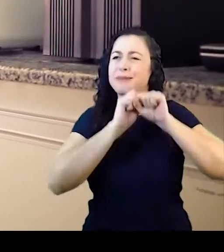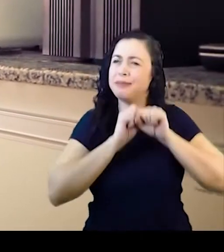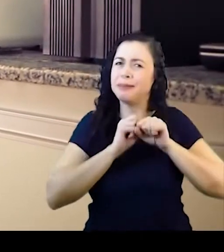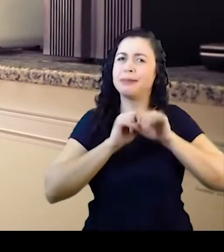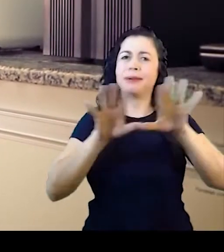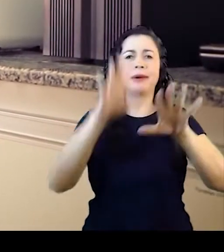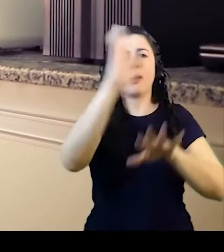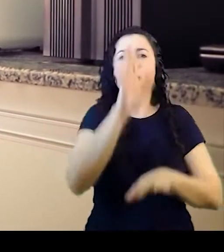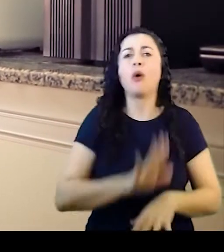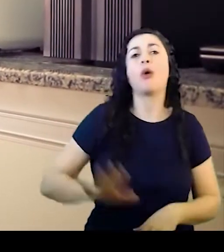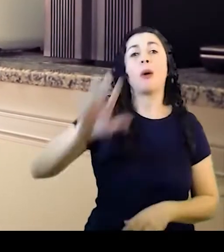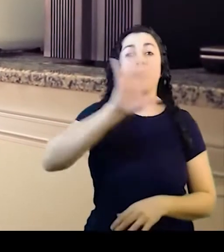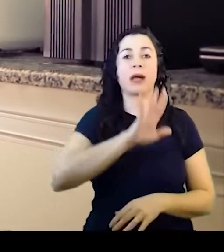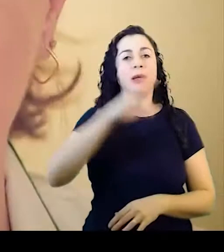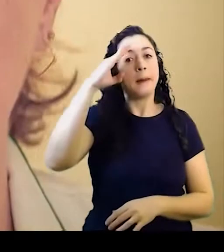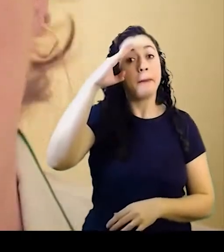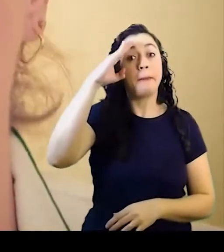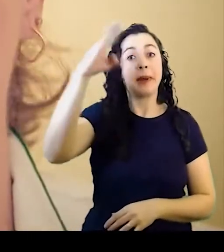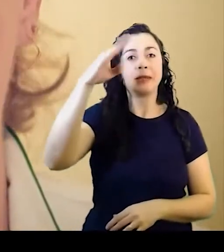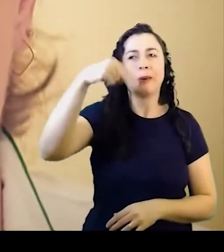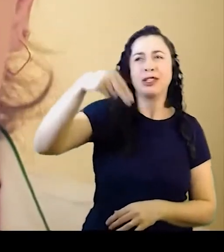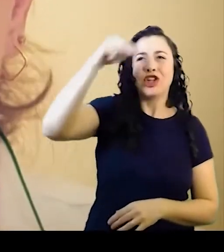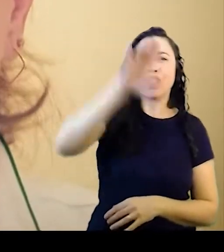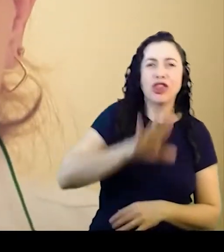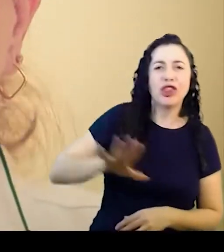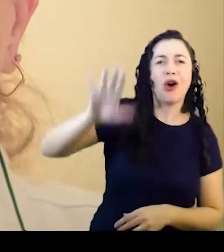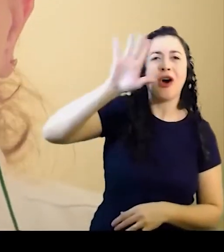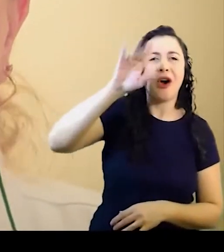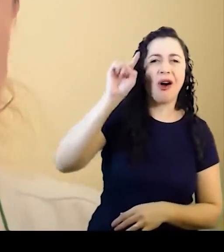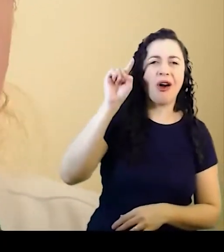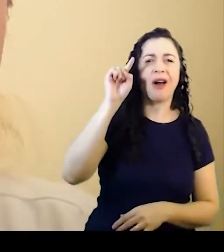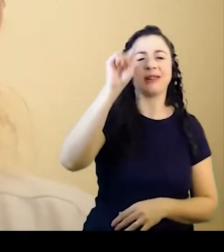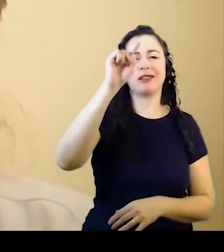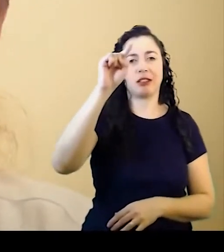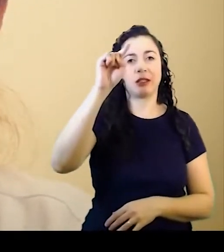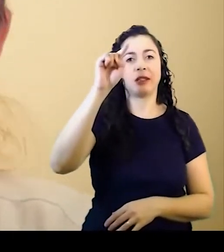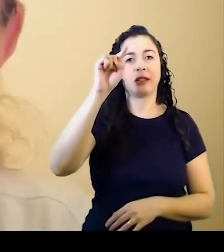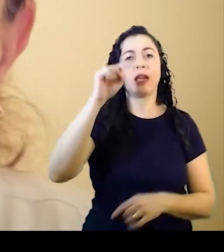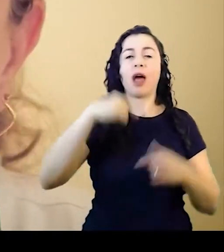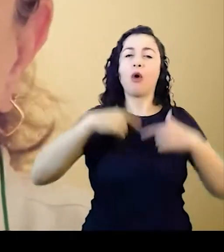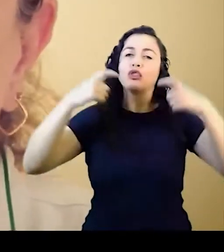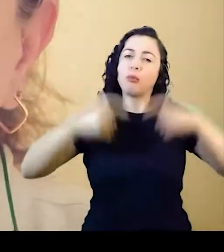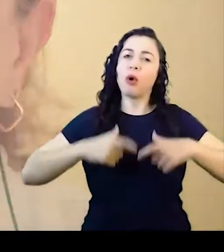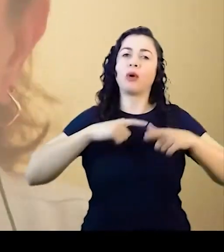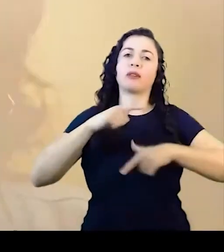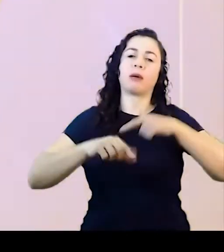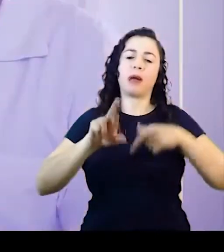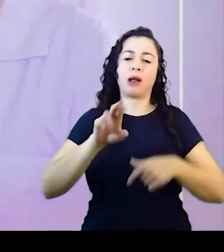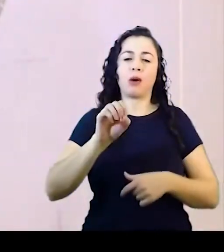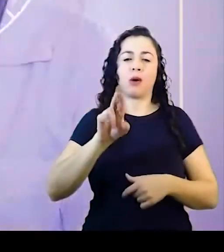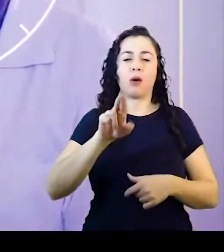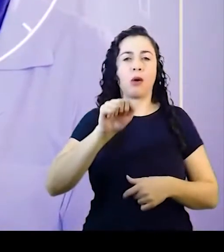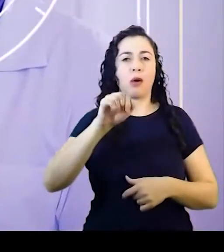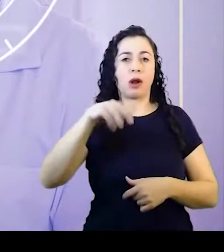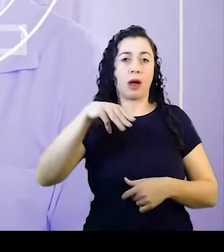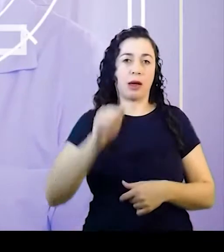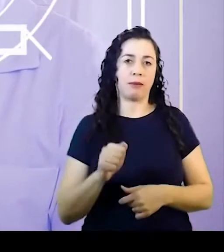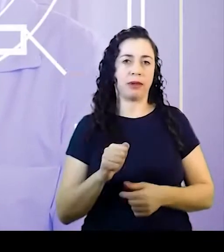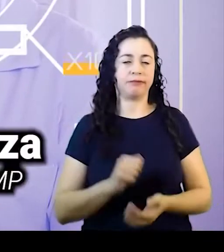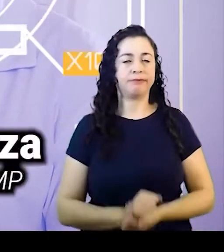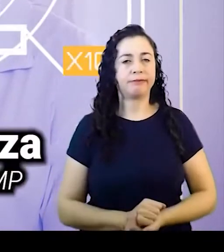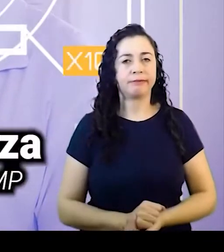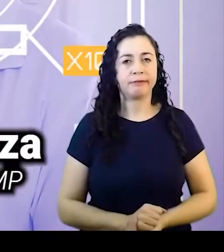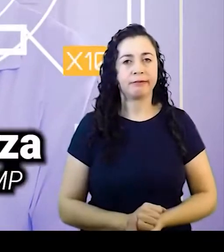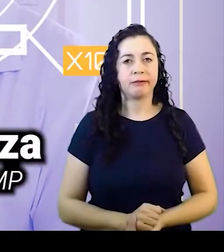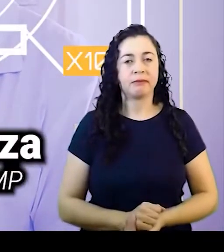do Brasil, né, principalmente no extremo norte do país, né, onde eu estou atualmente, em Roraima. Eu acho que um momento como